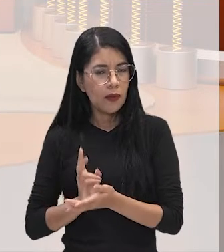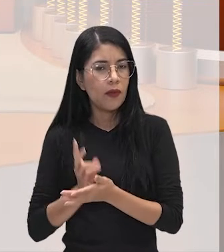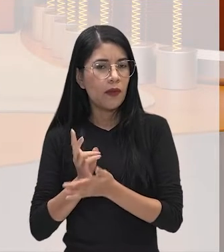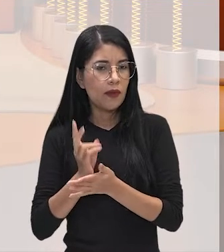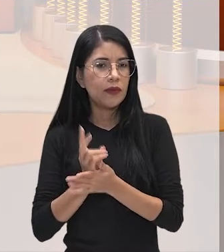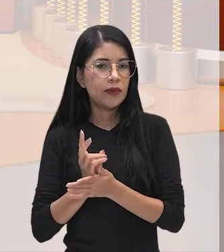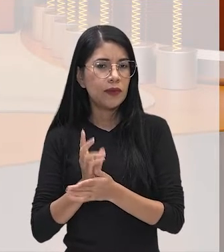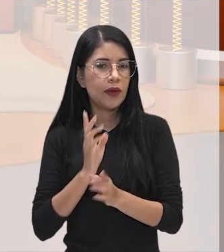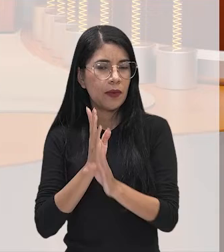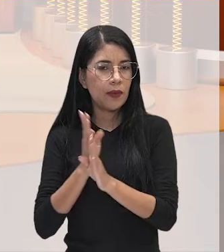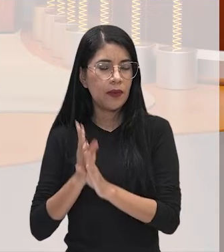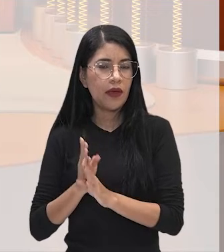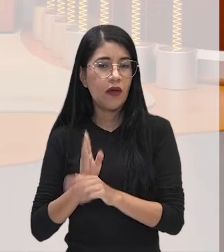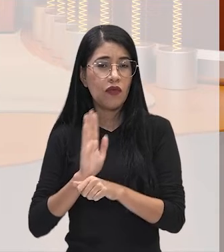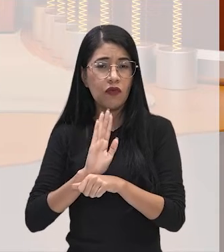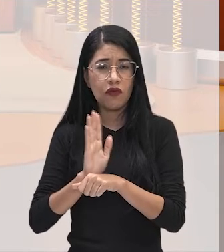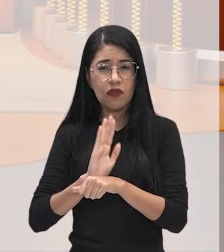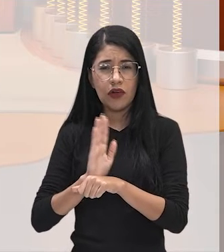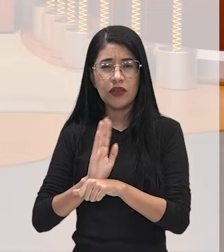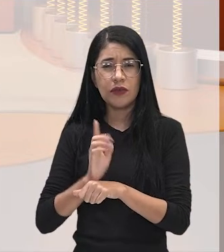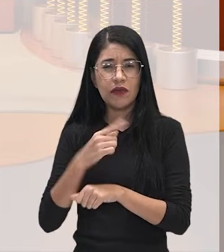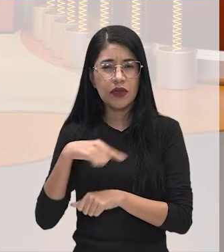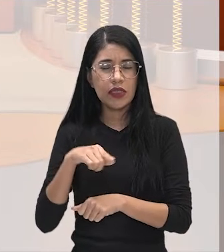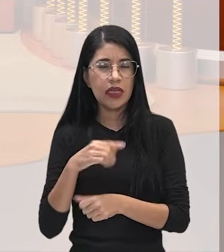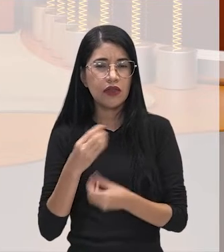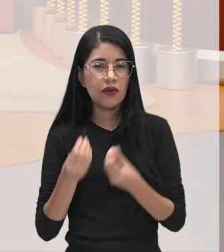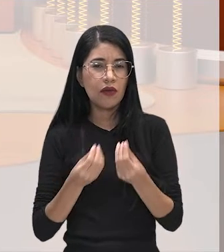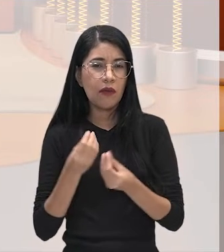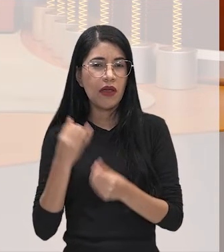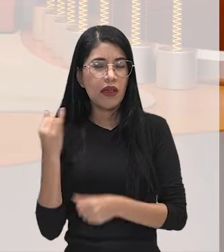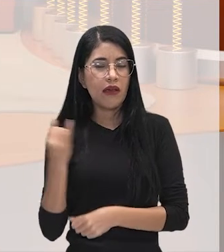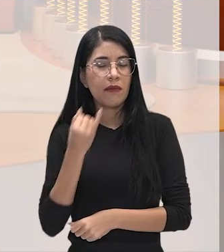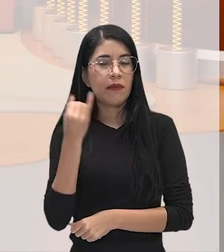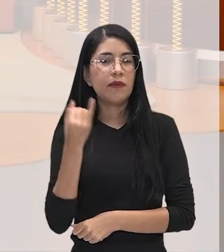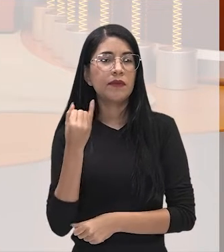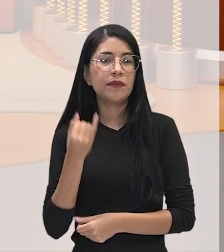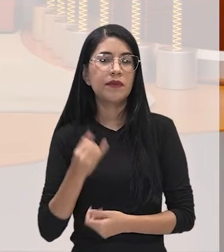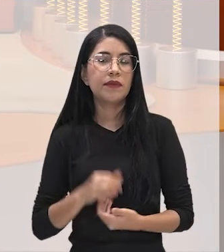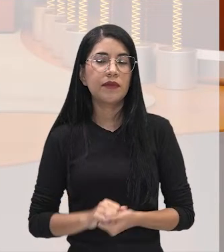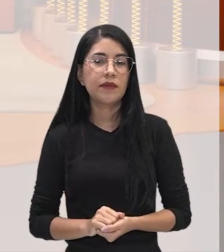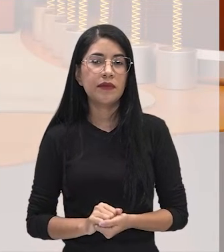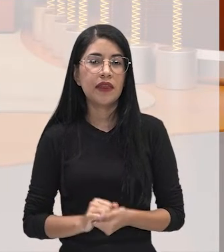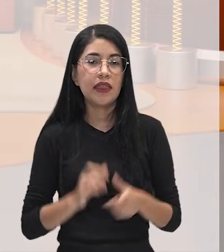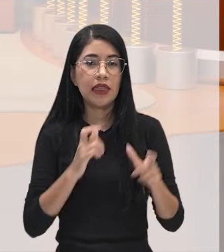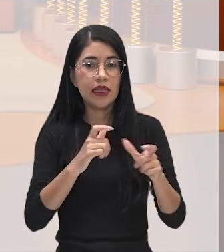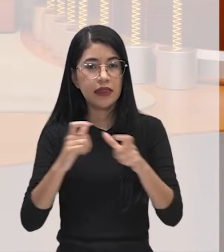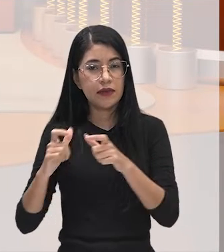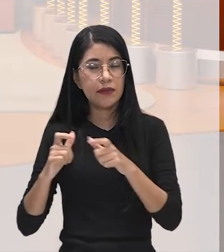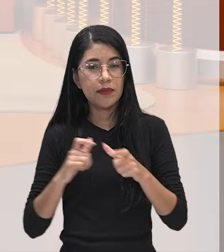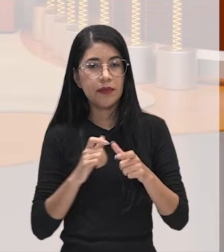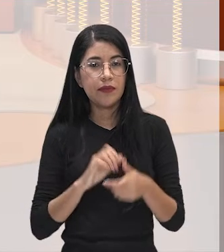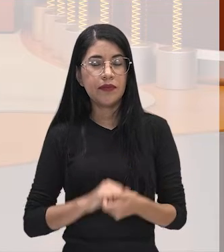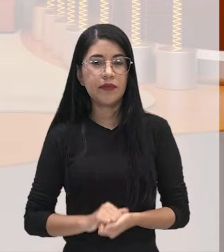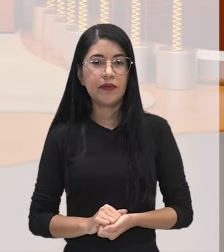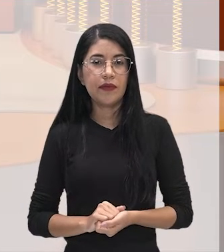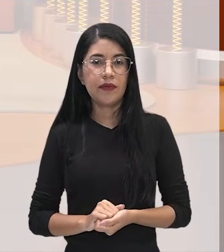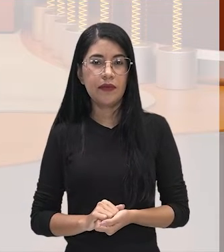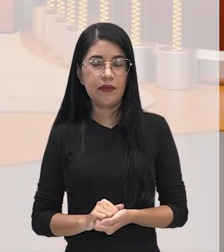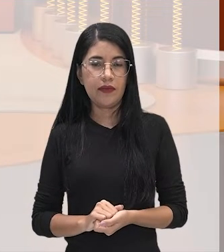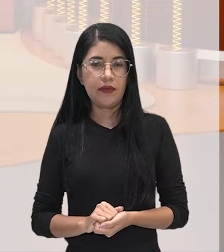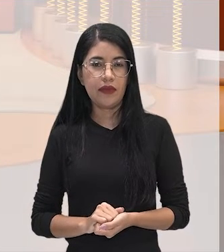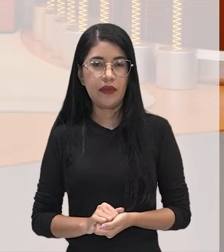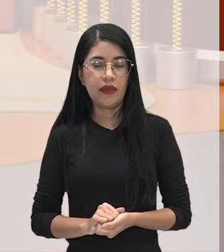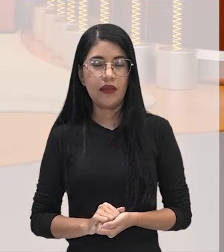Acompanha ali comigo um VTzinho agora para a gente ver então aí a importância dessas satrapias, né? Então, olha só,